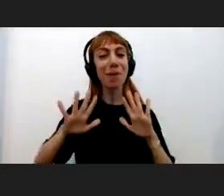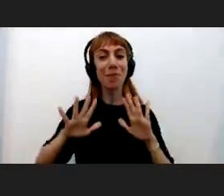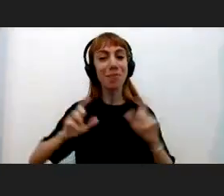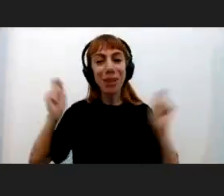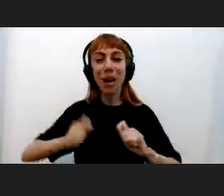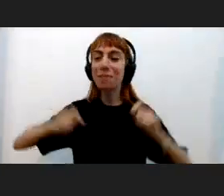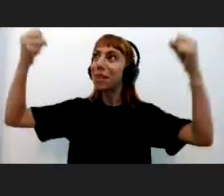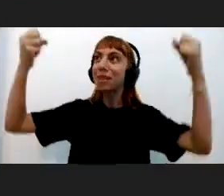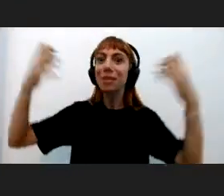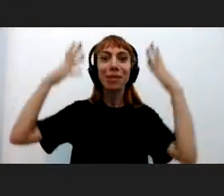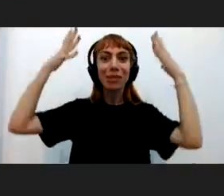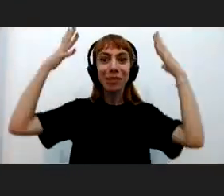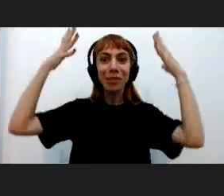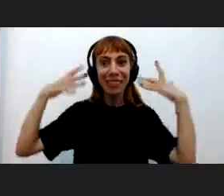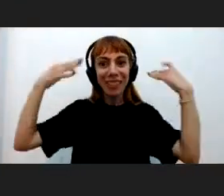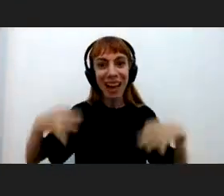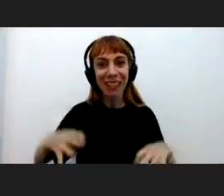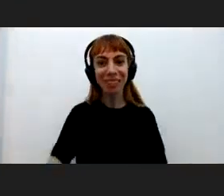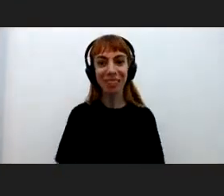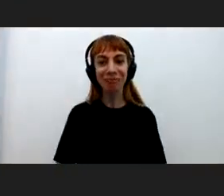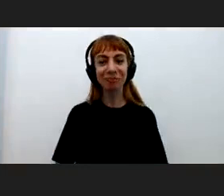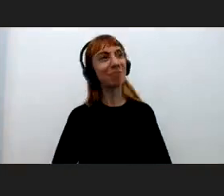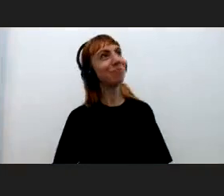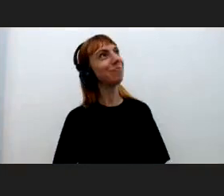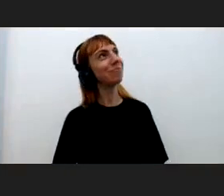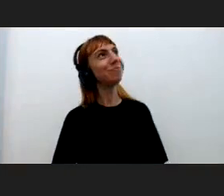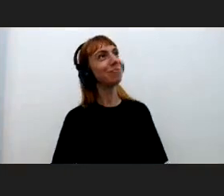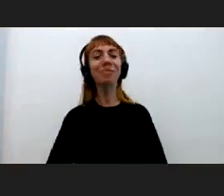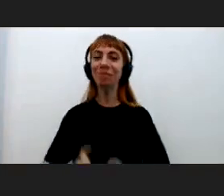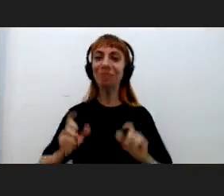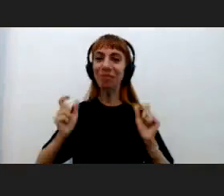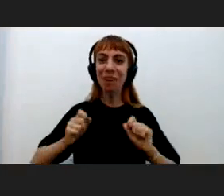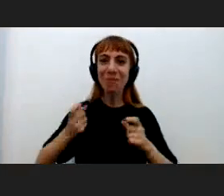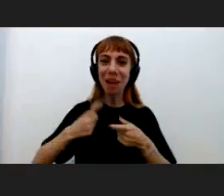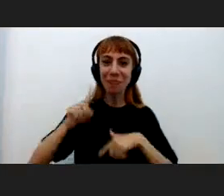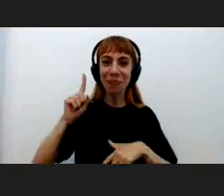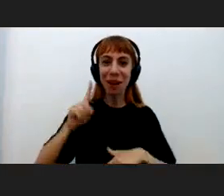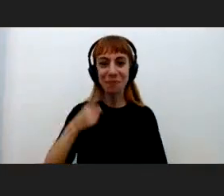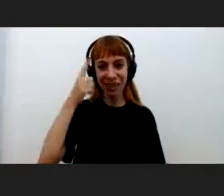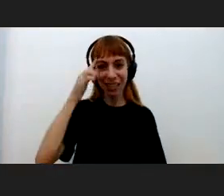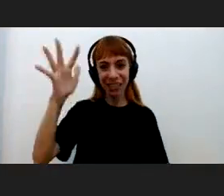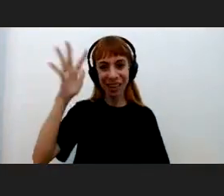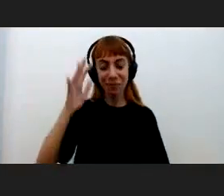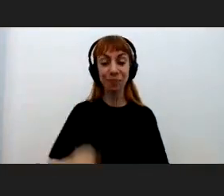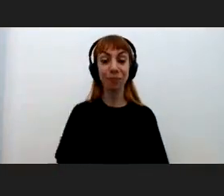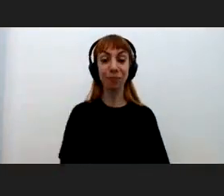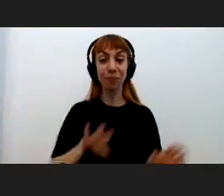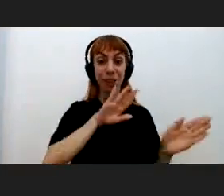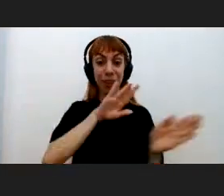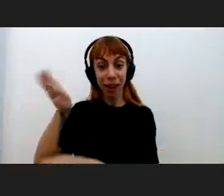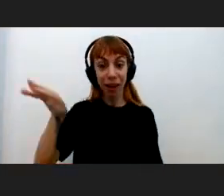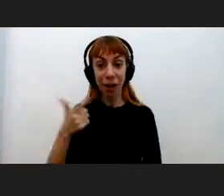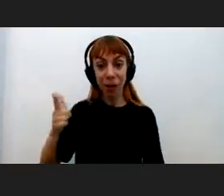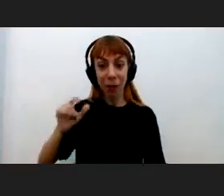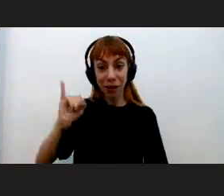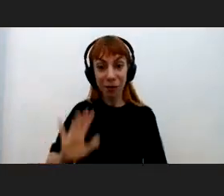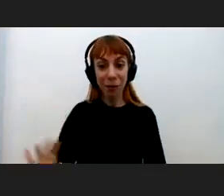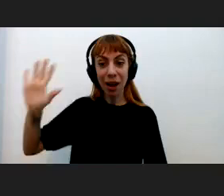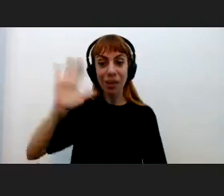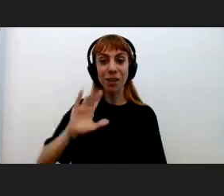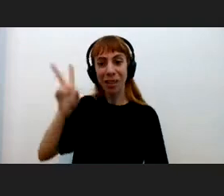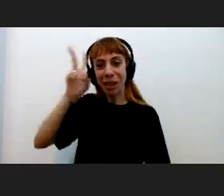chama Kintsugi. Esses dias uma colega minha que estava lembrando desse conceito. Que é aquela prática de